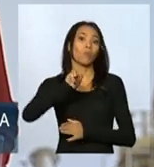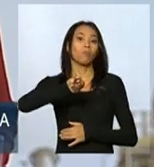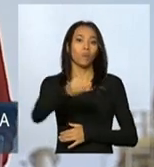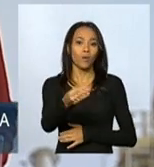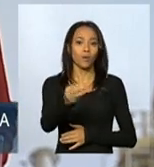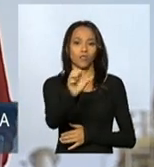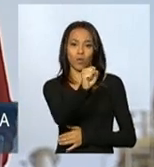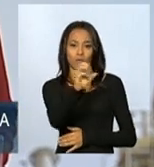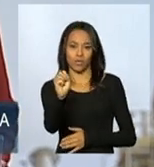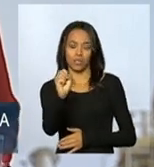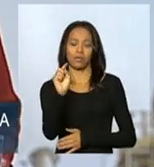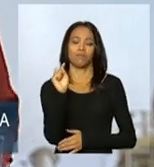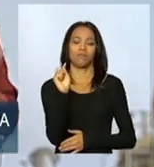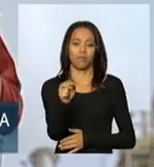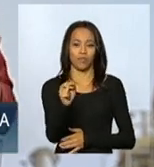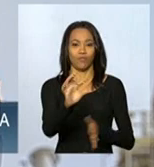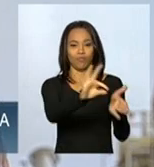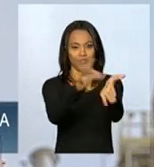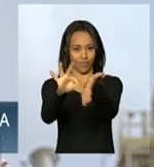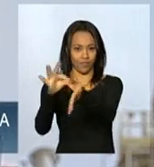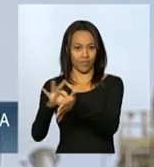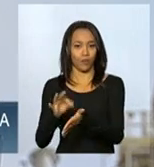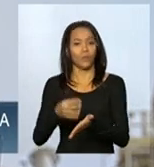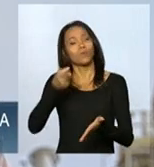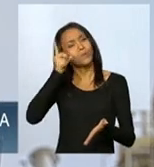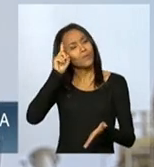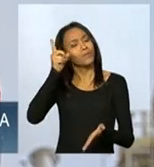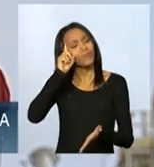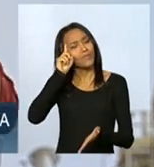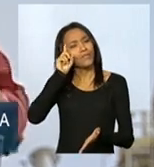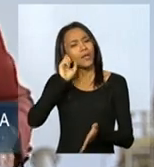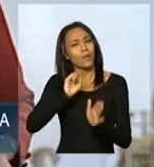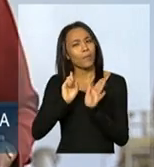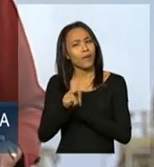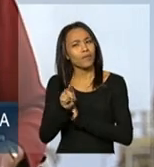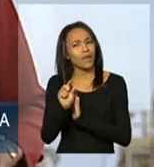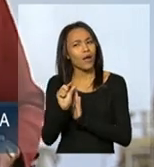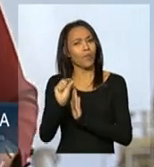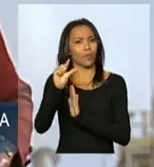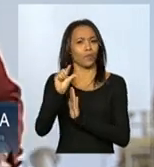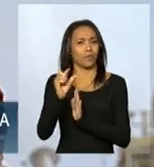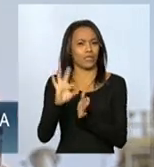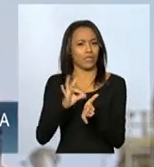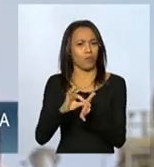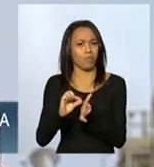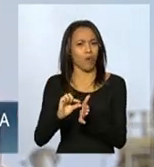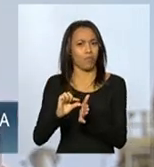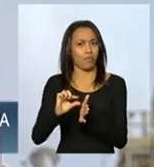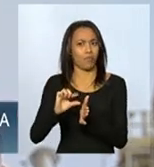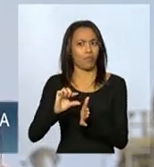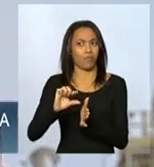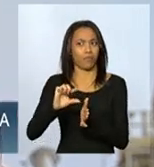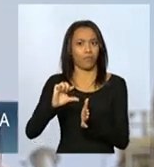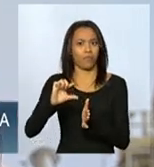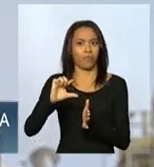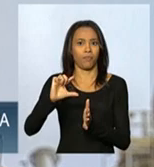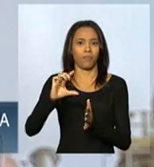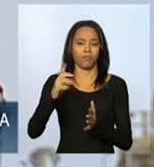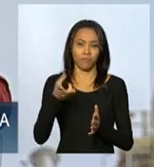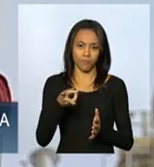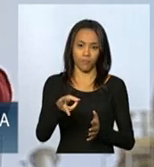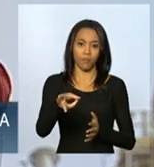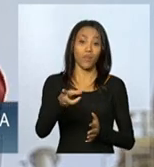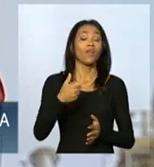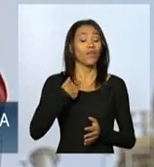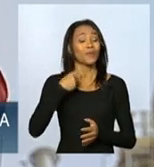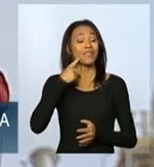mil matrículas. Todo dia eu pergunto, já aumentou um pouquinho. E eu tenho certeza